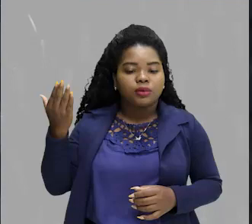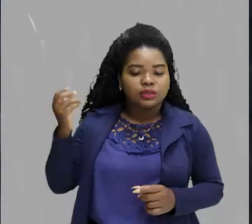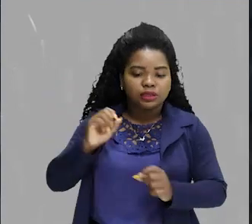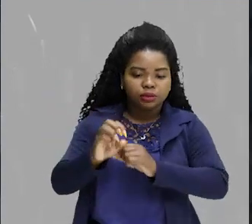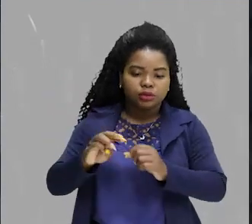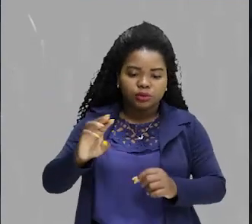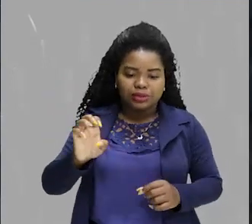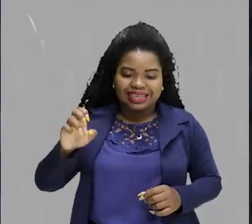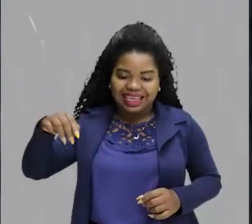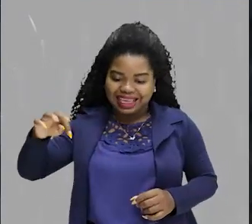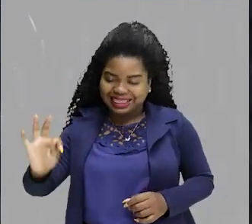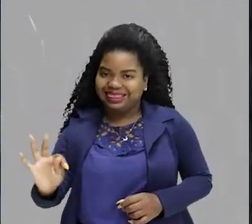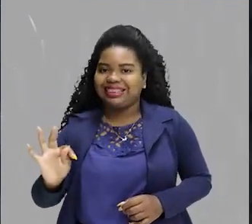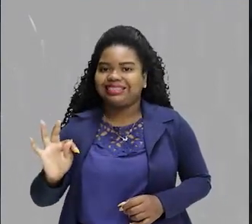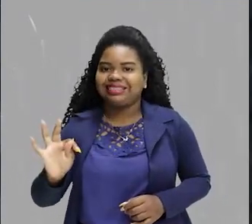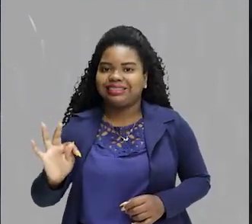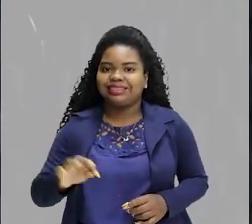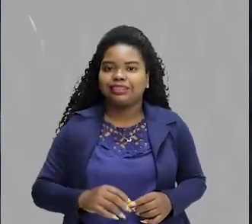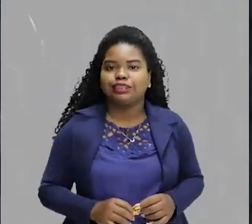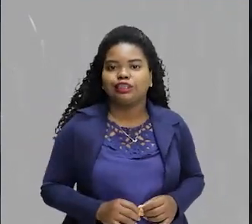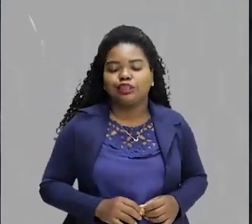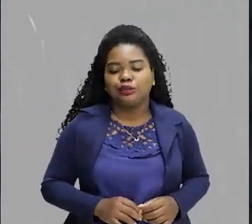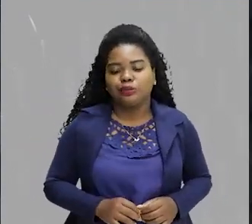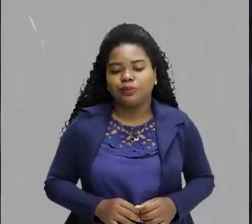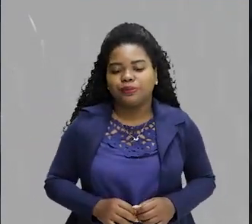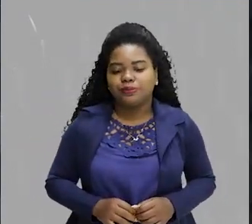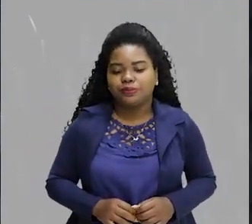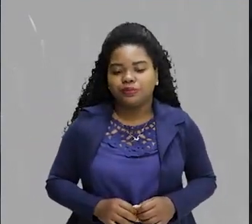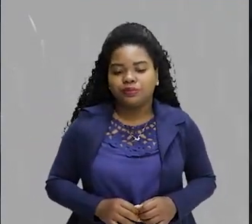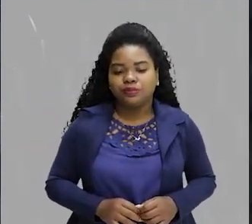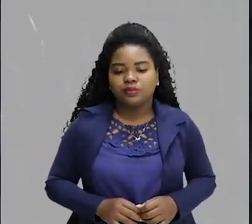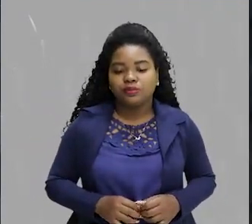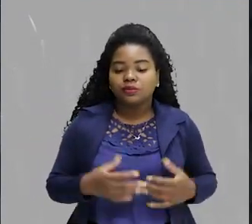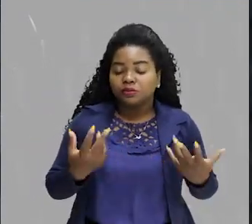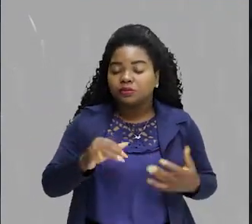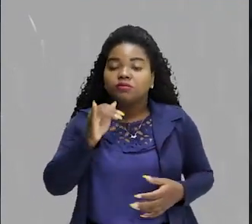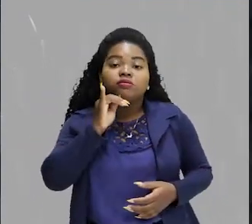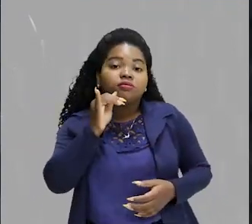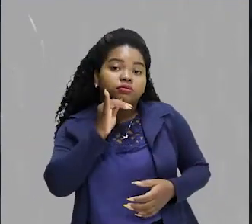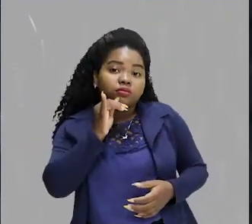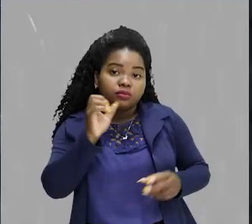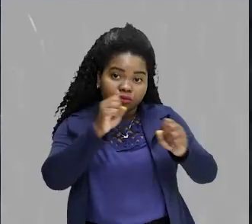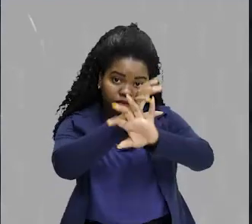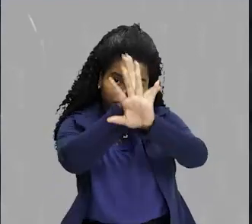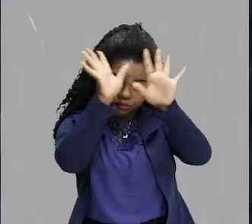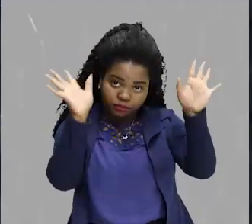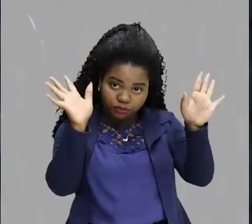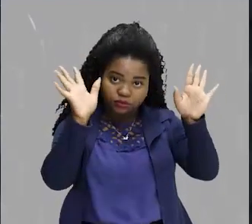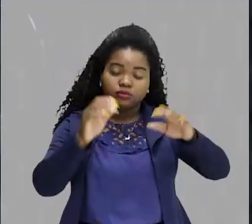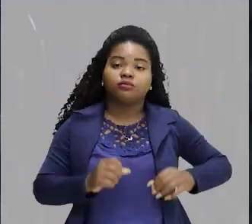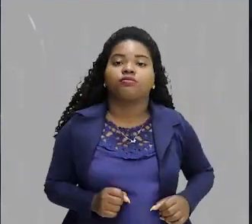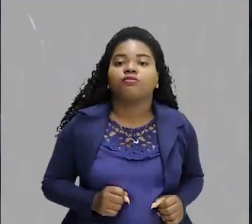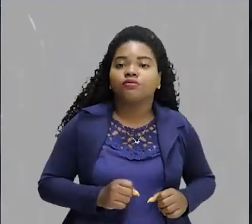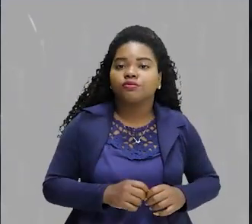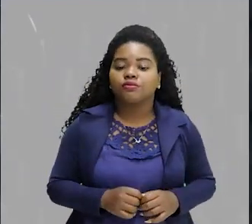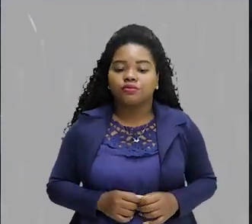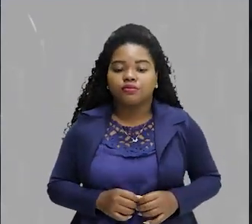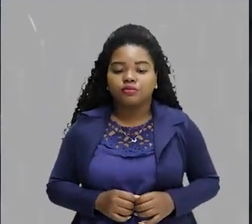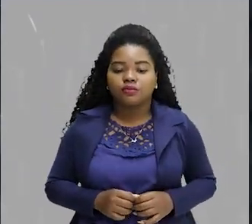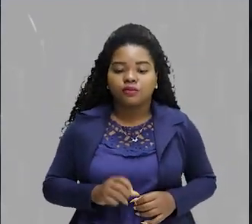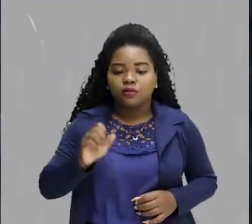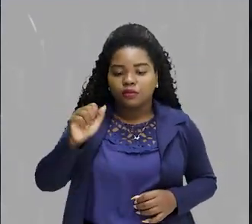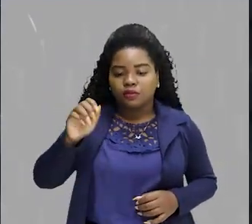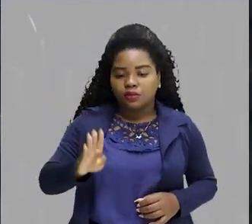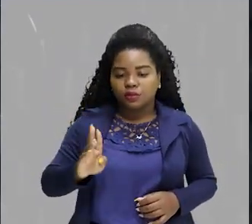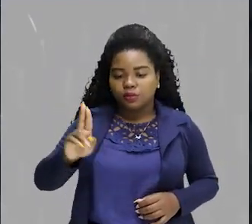ao supermercado. I went to the supermarket. Então, é dando um exemplo para vocês de uma ação realizada no passado. O